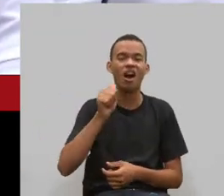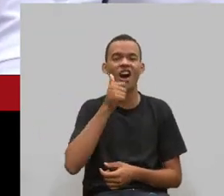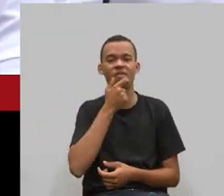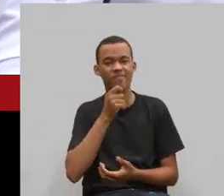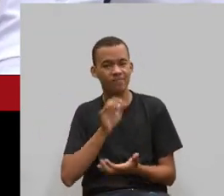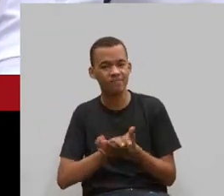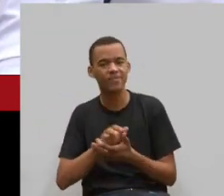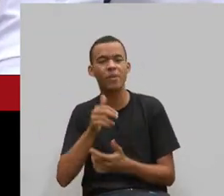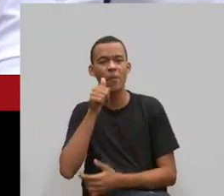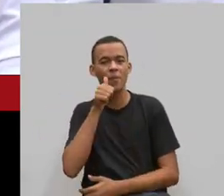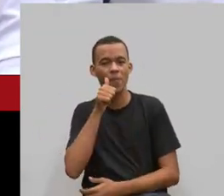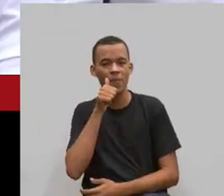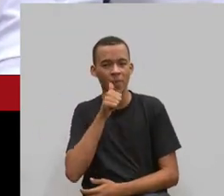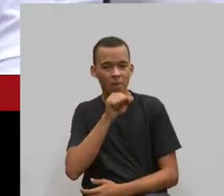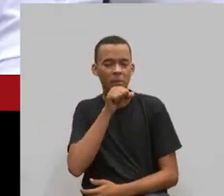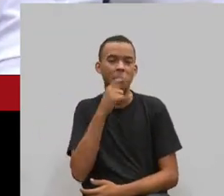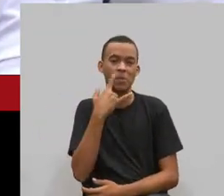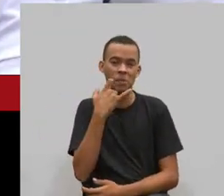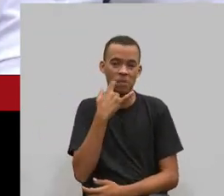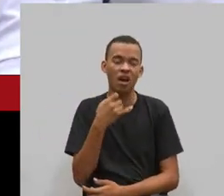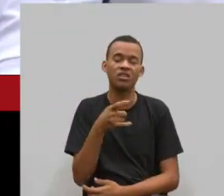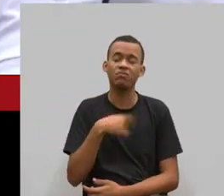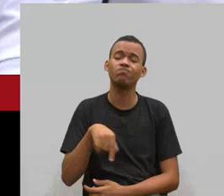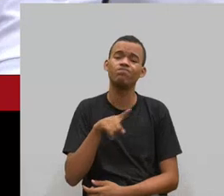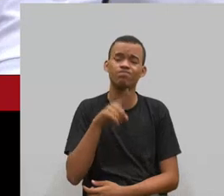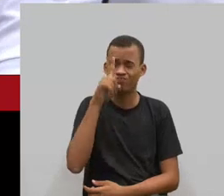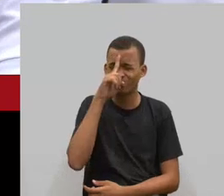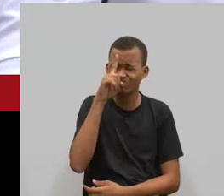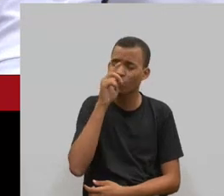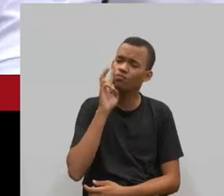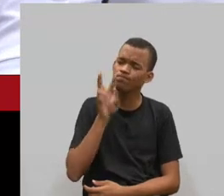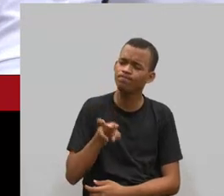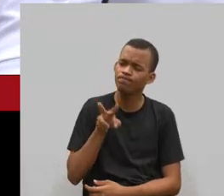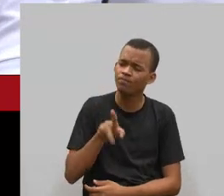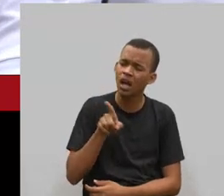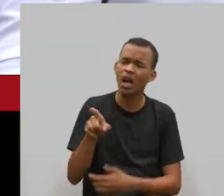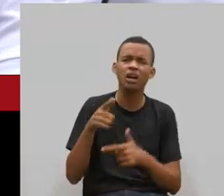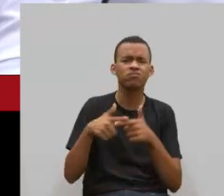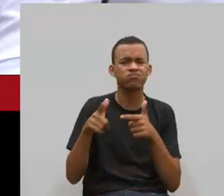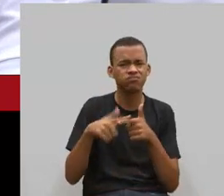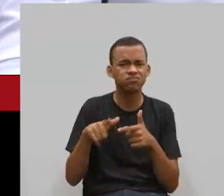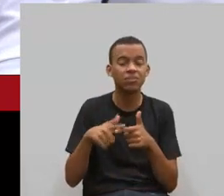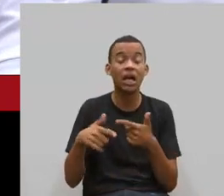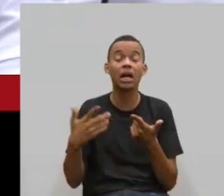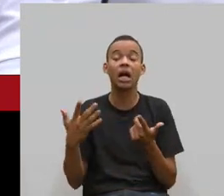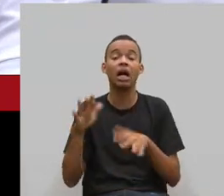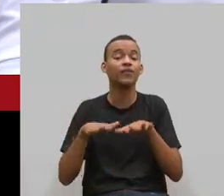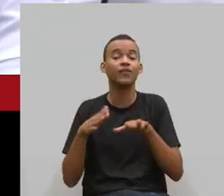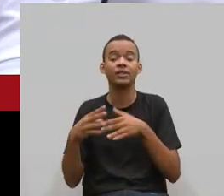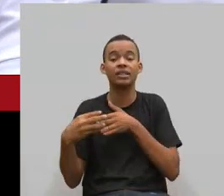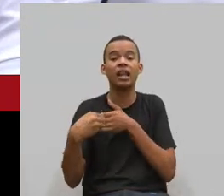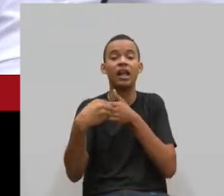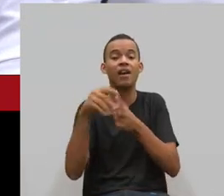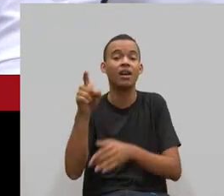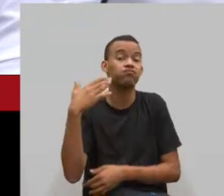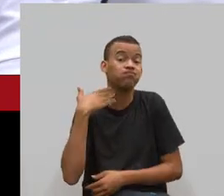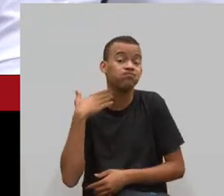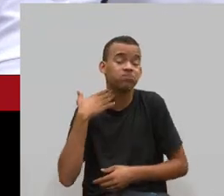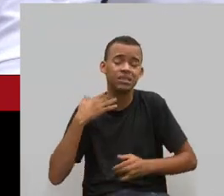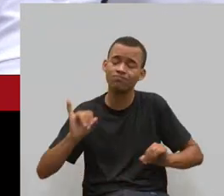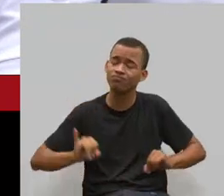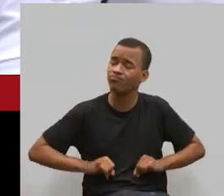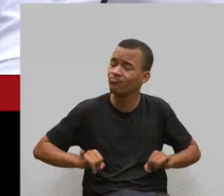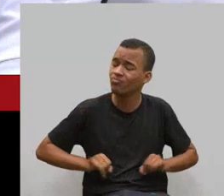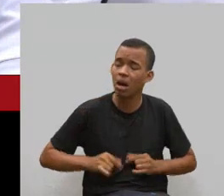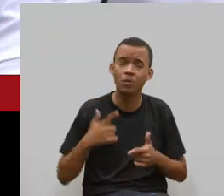dificuldade que a pessoa com deficiência vive na prática para levar o meu tio no banco era um sofrimento muito grande porque agora